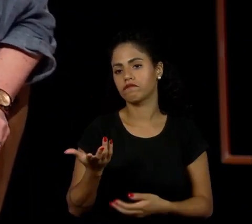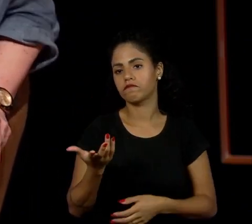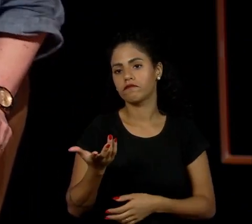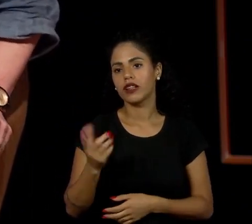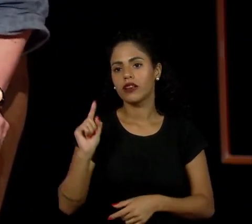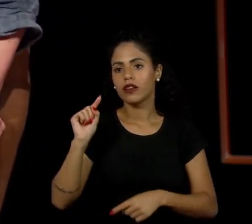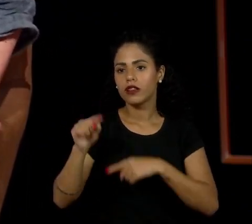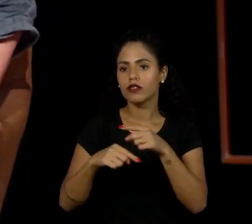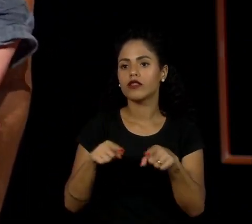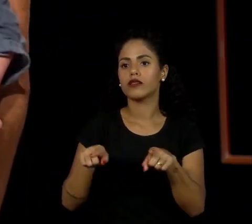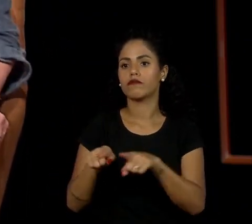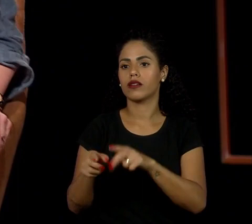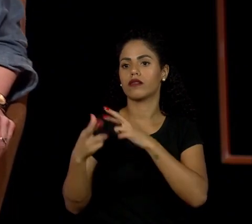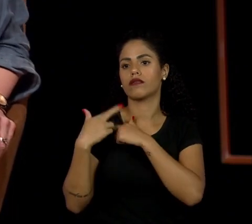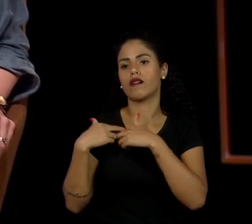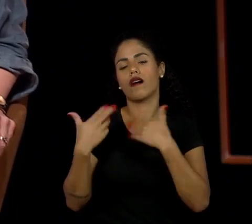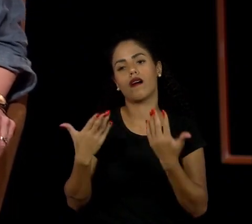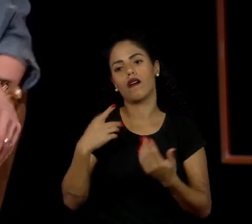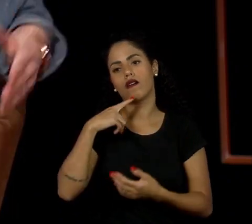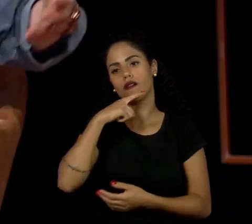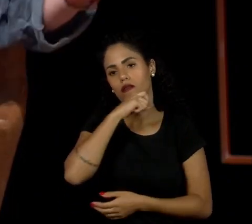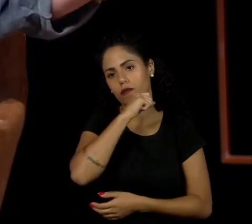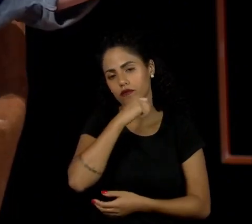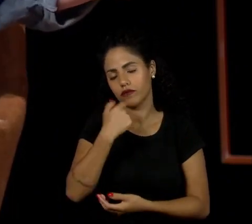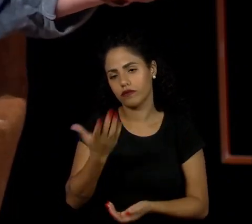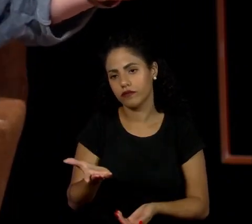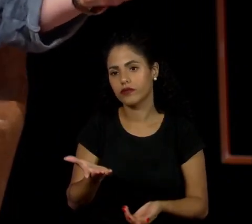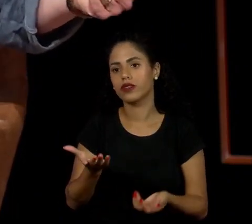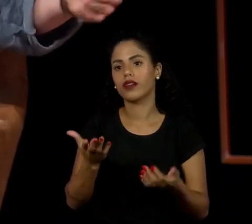e ficou nas minhas mãos, claro, que